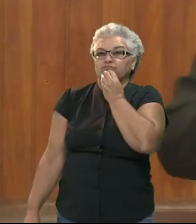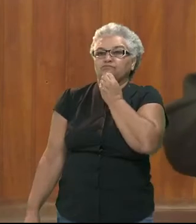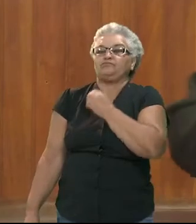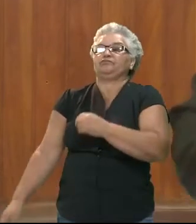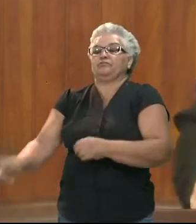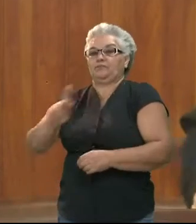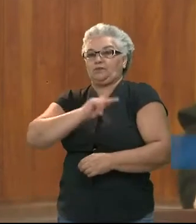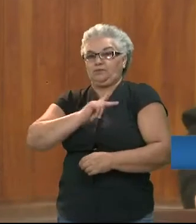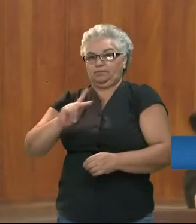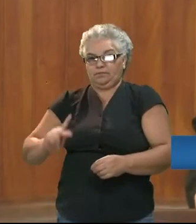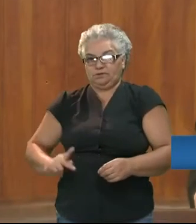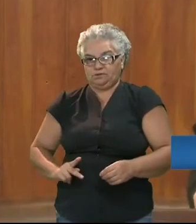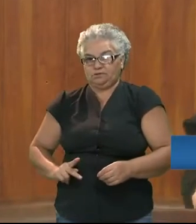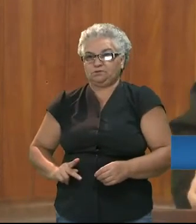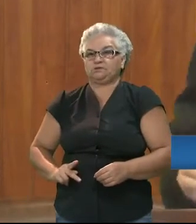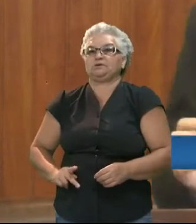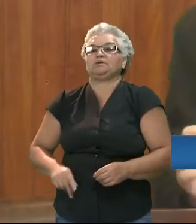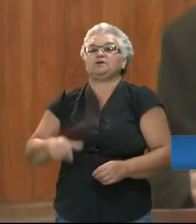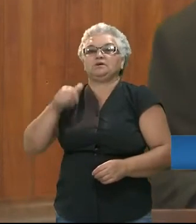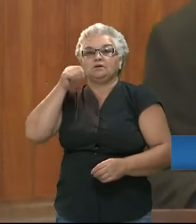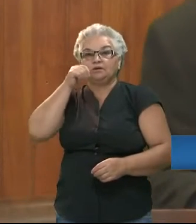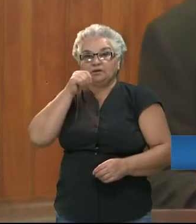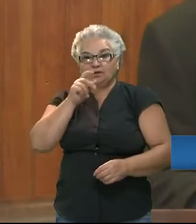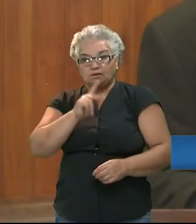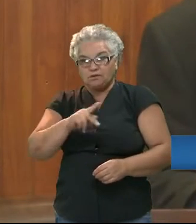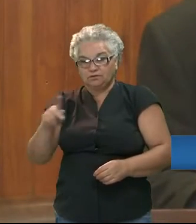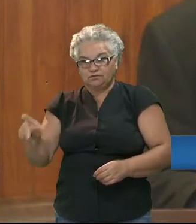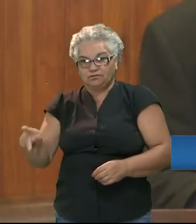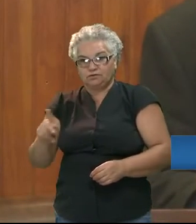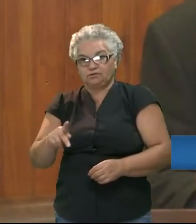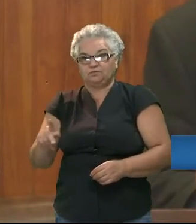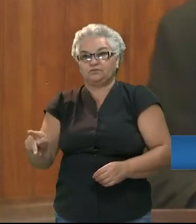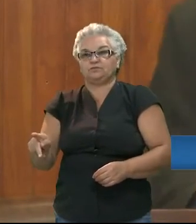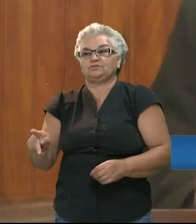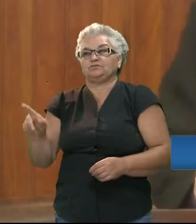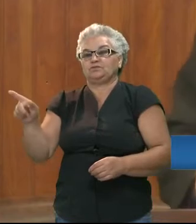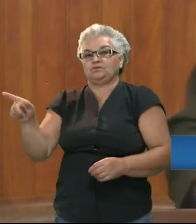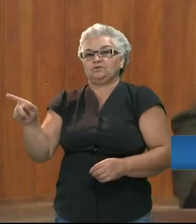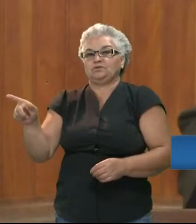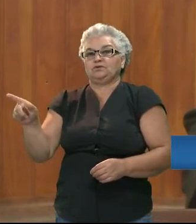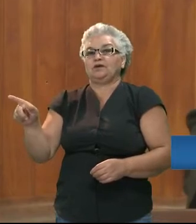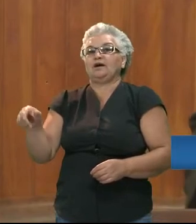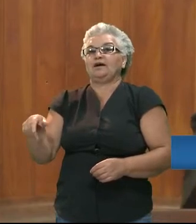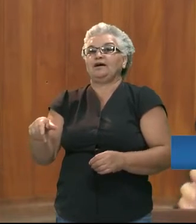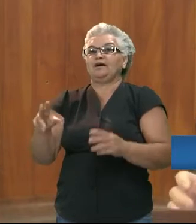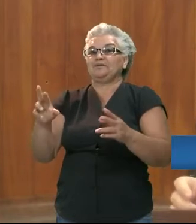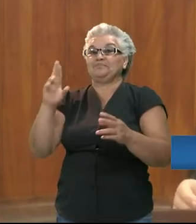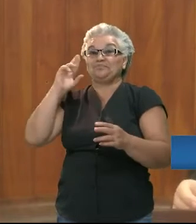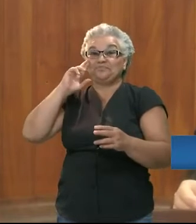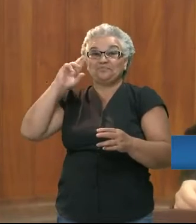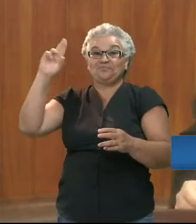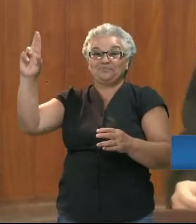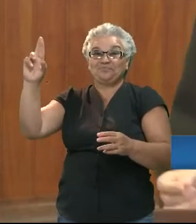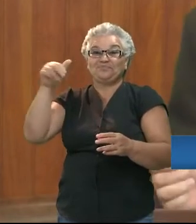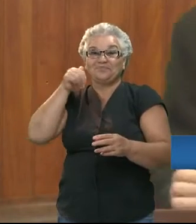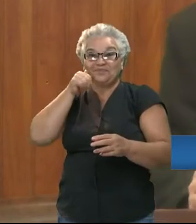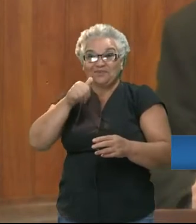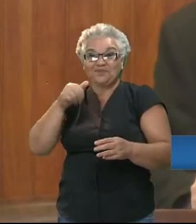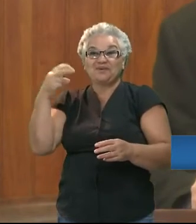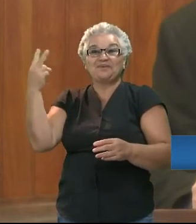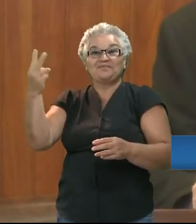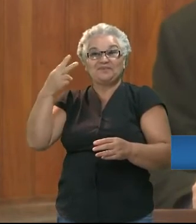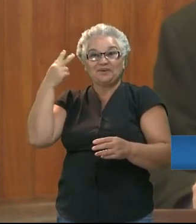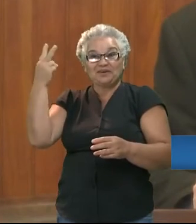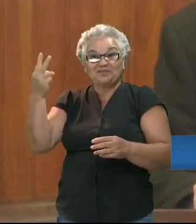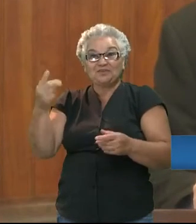Senhor presidente, senhoras vereadoras, e eu dou essa entonação aqui no senhoras vereadoras, porque pela primeira